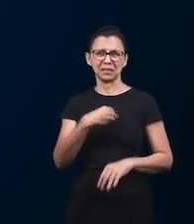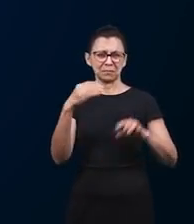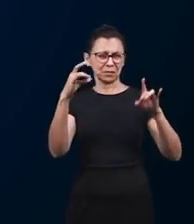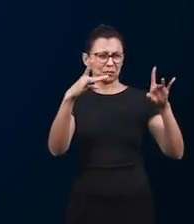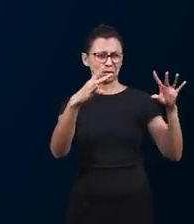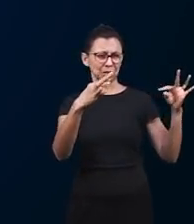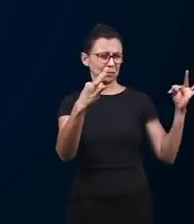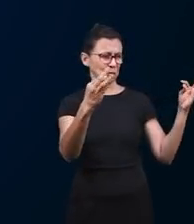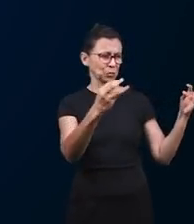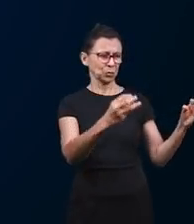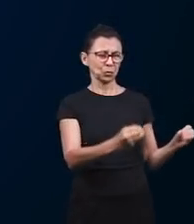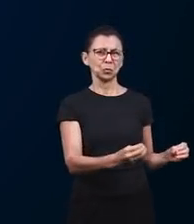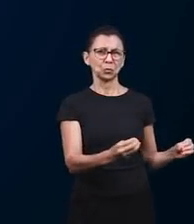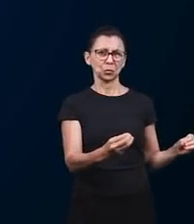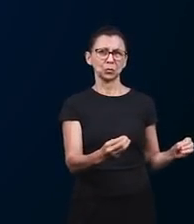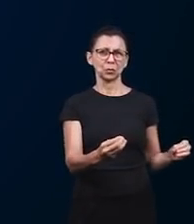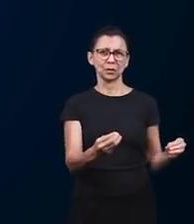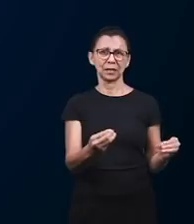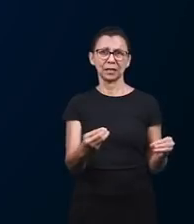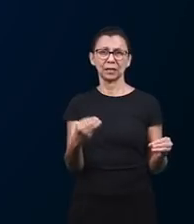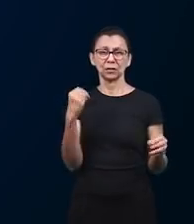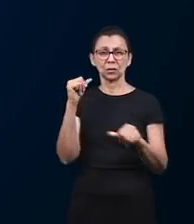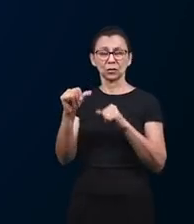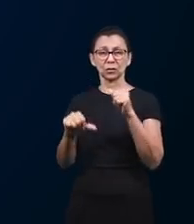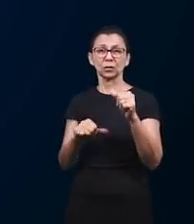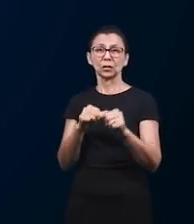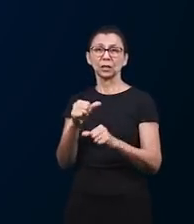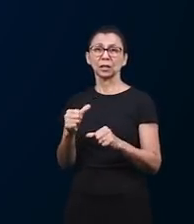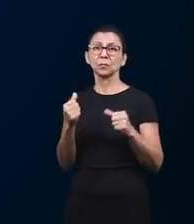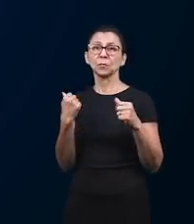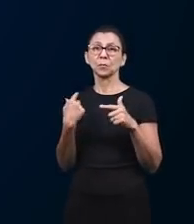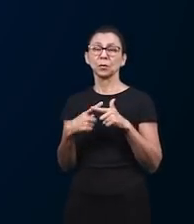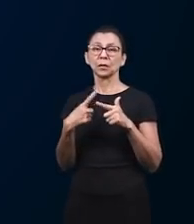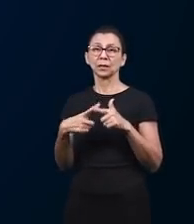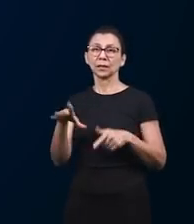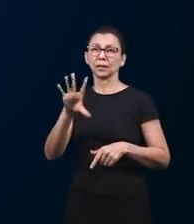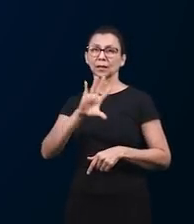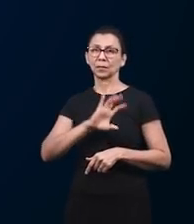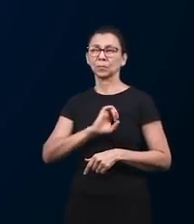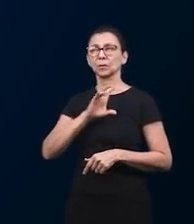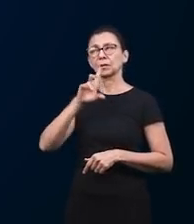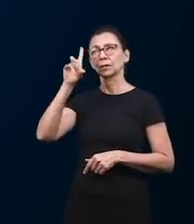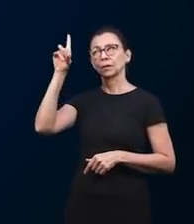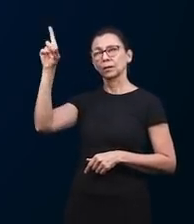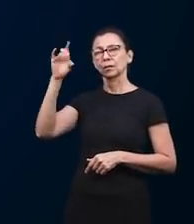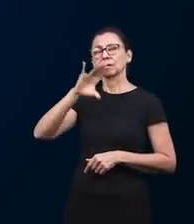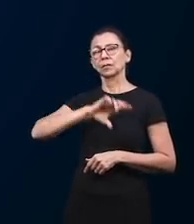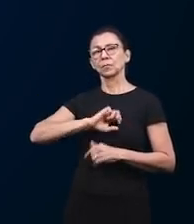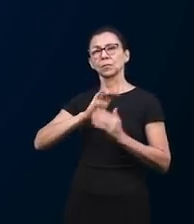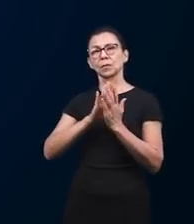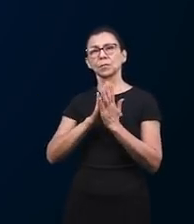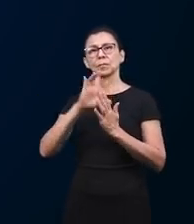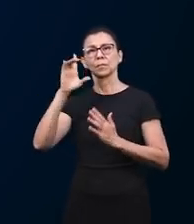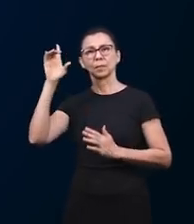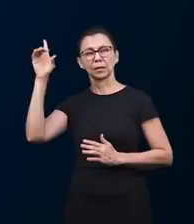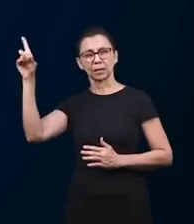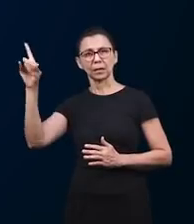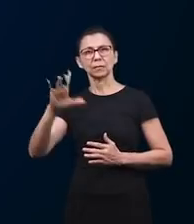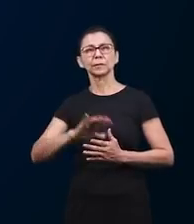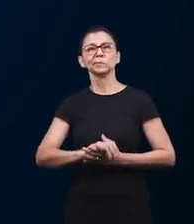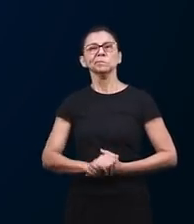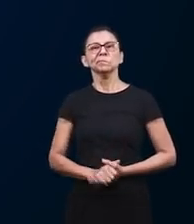gente achava que era importante, nós trocamos por amor à palavra, por amor ao Senhor, né? Quando nós aceitamos